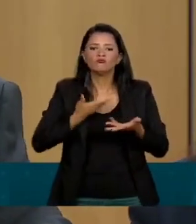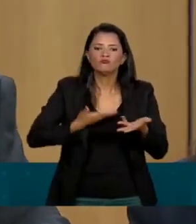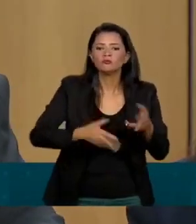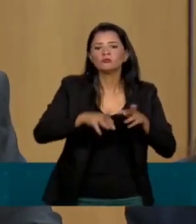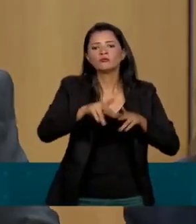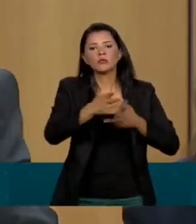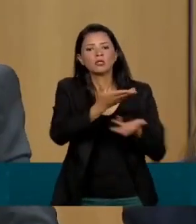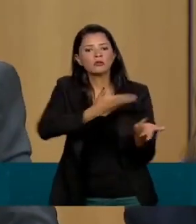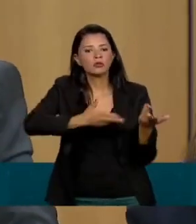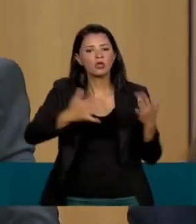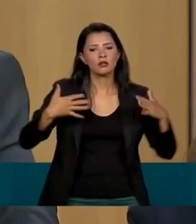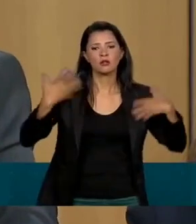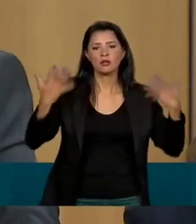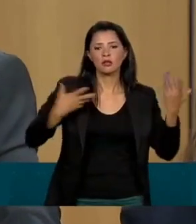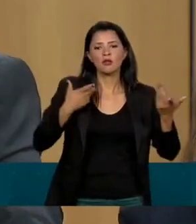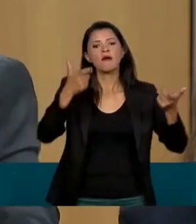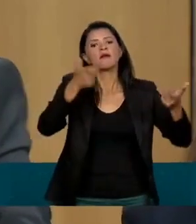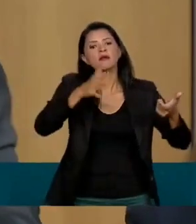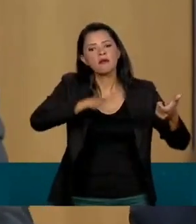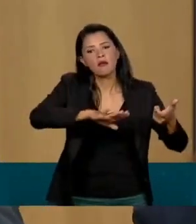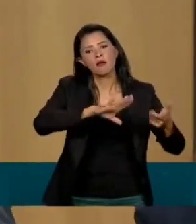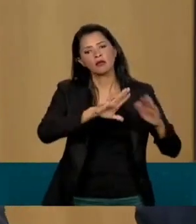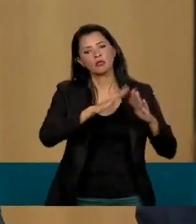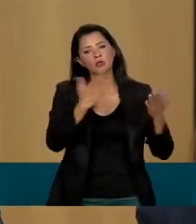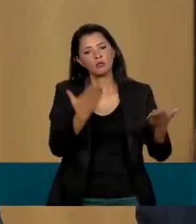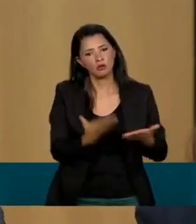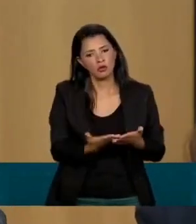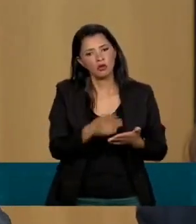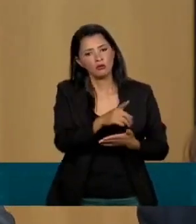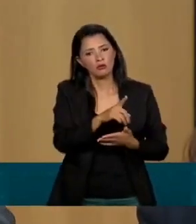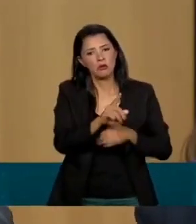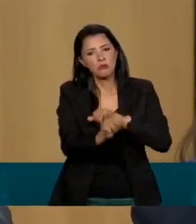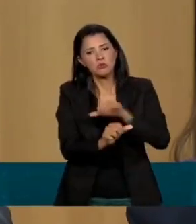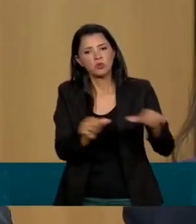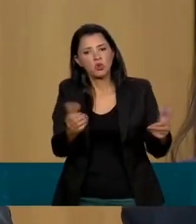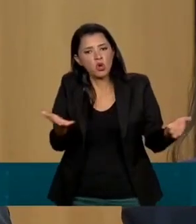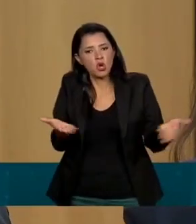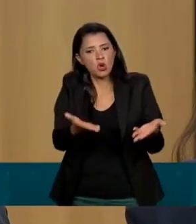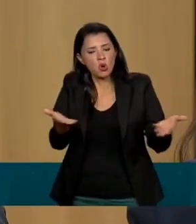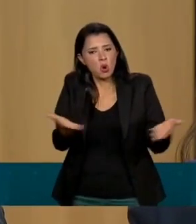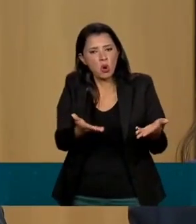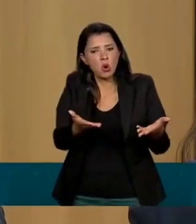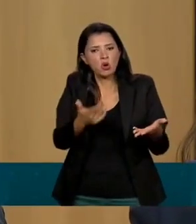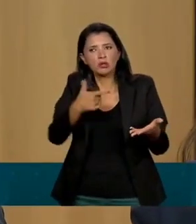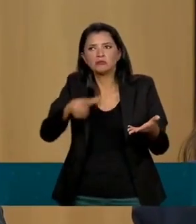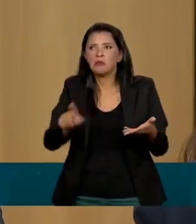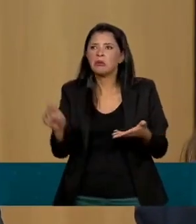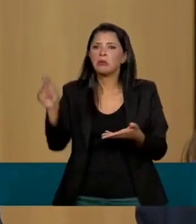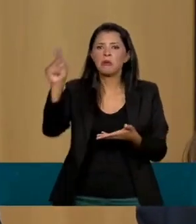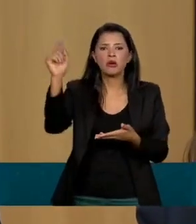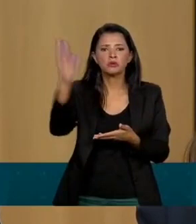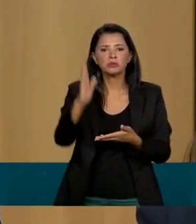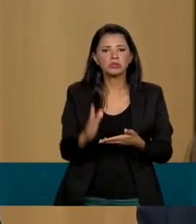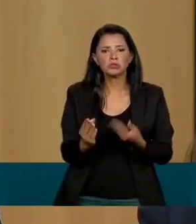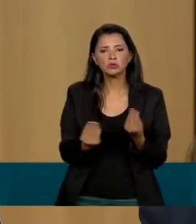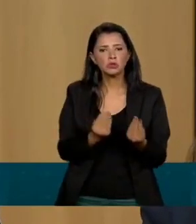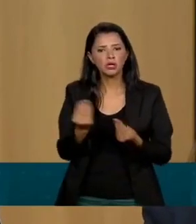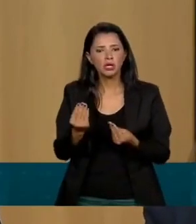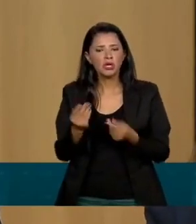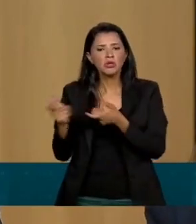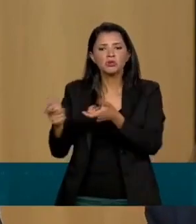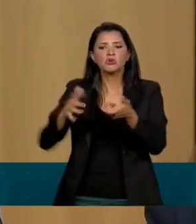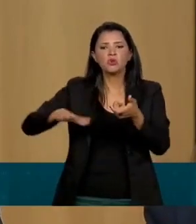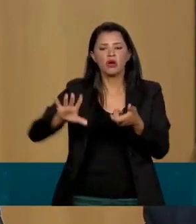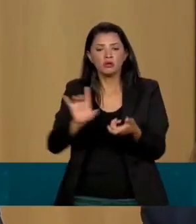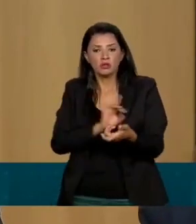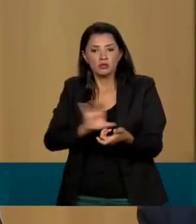fraternidade, de alegrias, que é o espaço escolar, se transformou, em várias partes do território nacional, em espaço